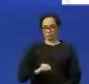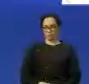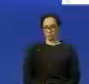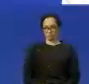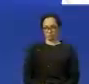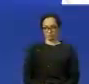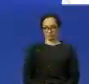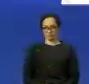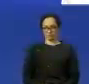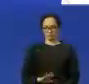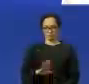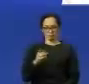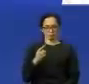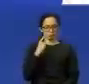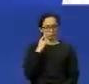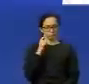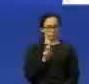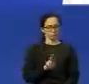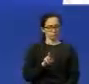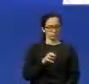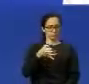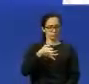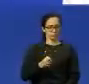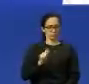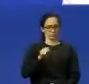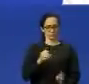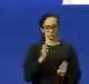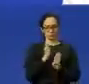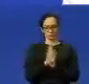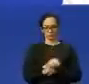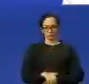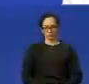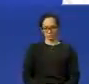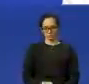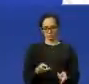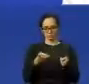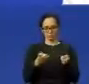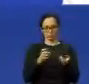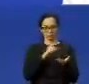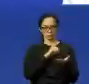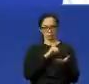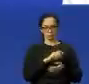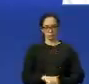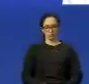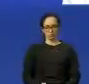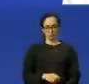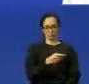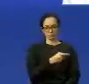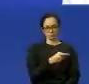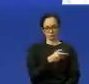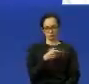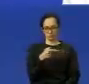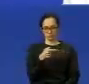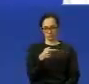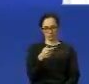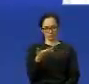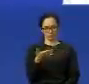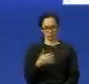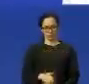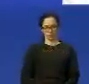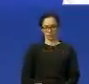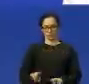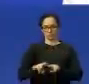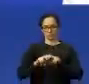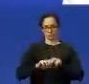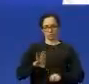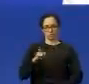lado do triângulo, né? Então, você usa a lei dos cossenos e vai achar que o BC vai ser 17. Então, no caso aí,